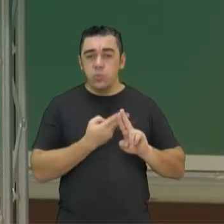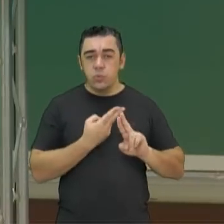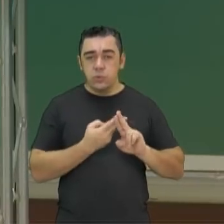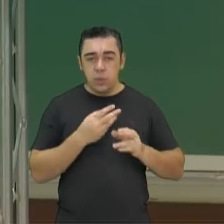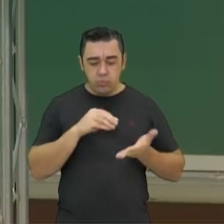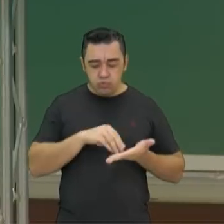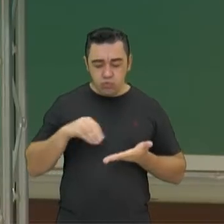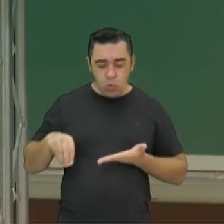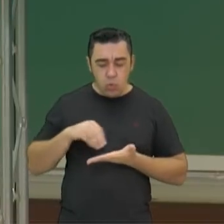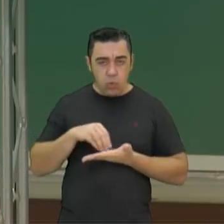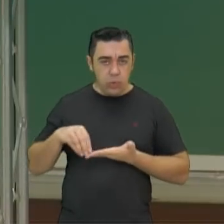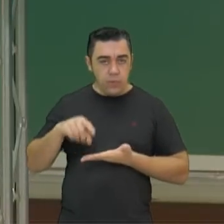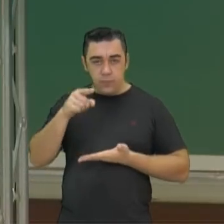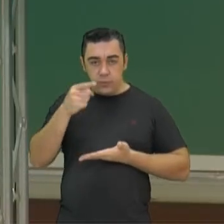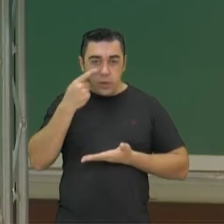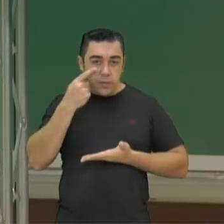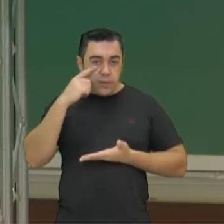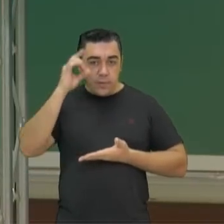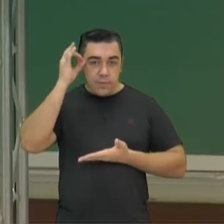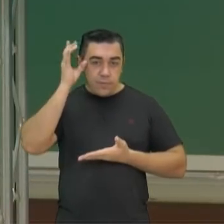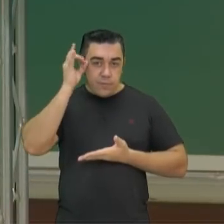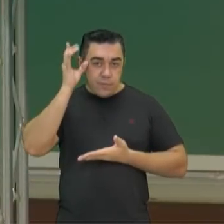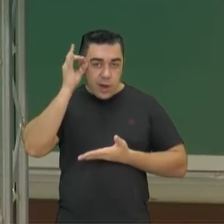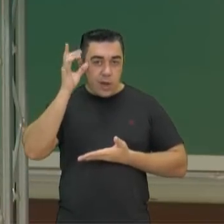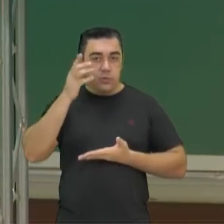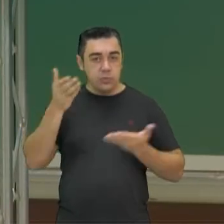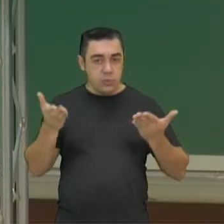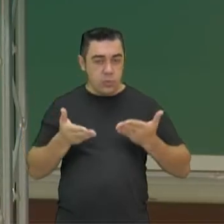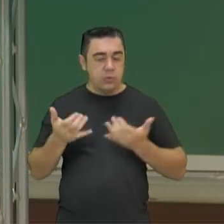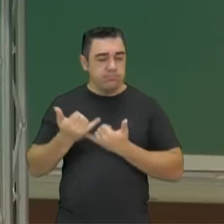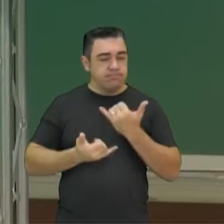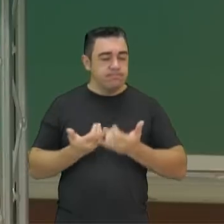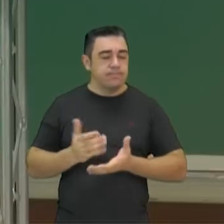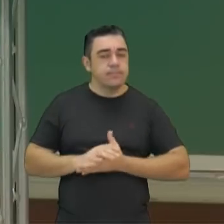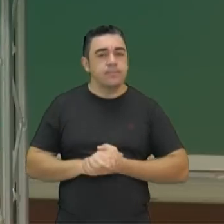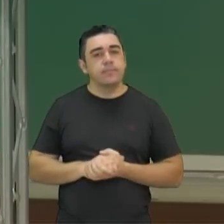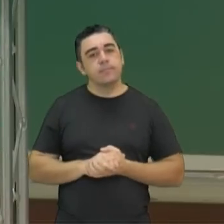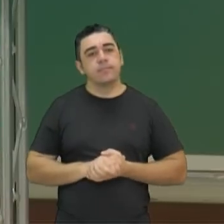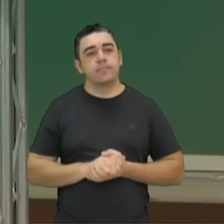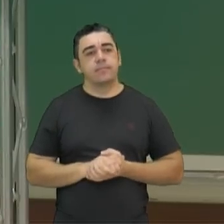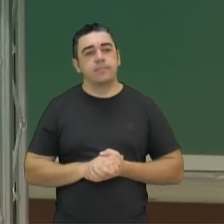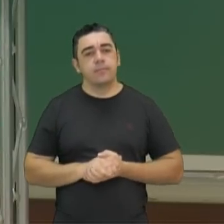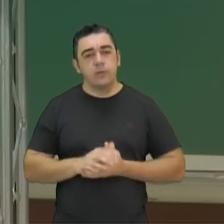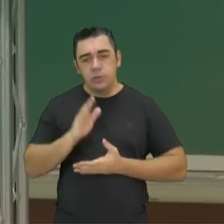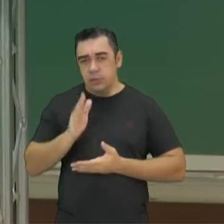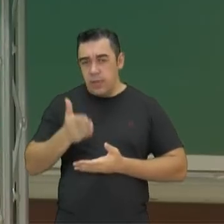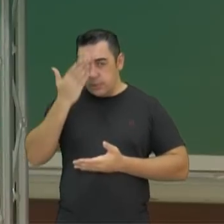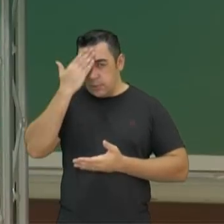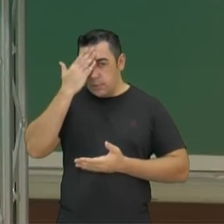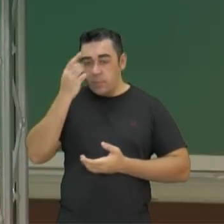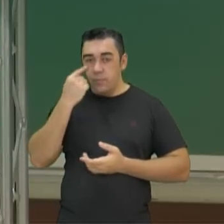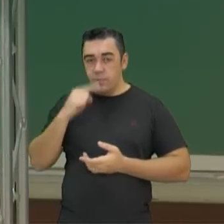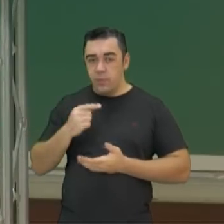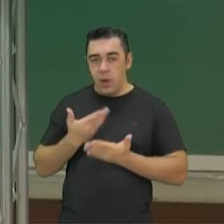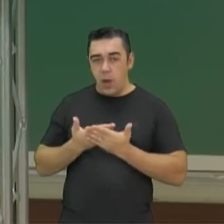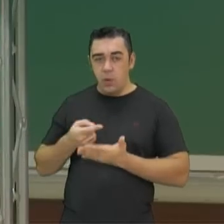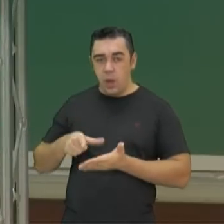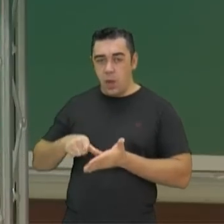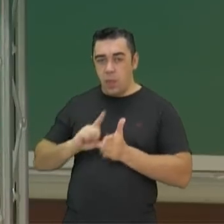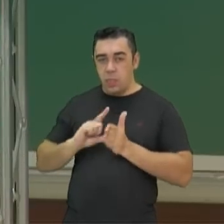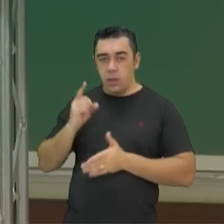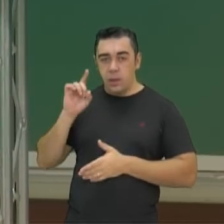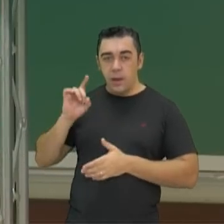vamos ver que vai ser fácil e divertido também a aula de hoje. Já sabemos, nós vimos nas outras aulas lá que cada